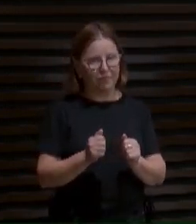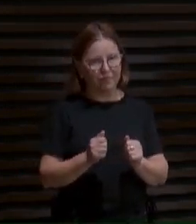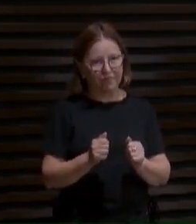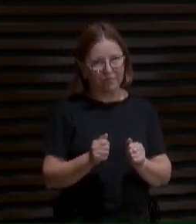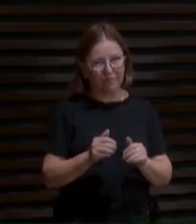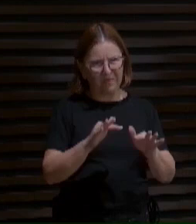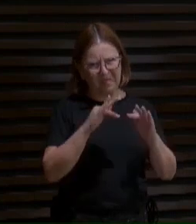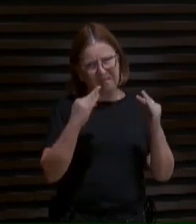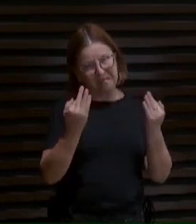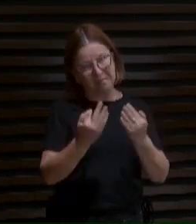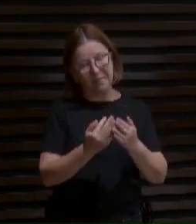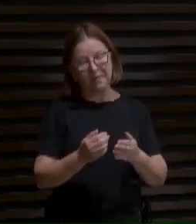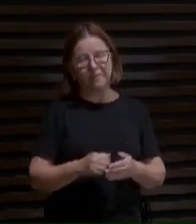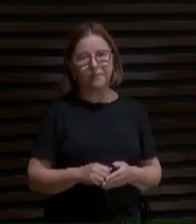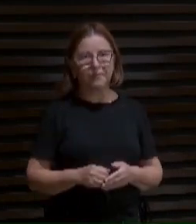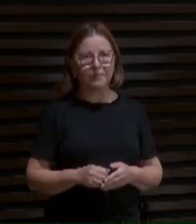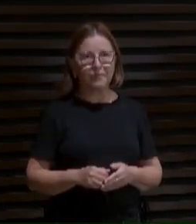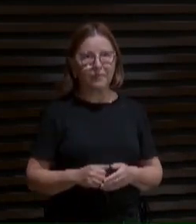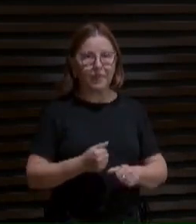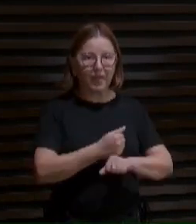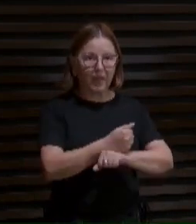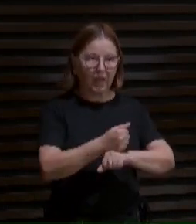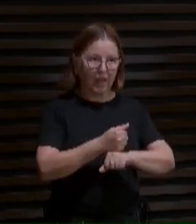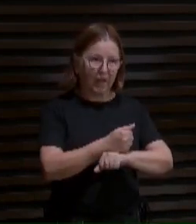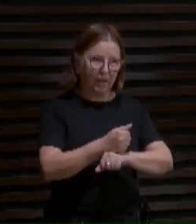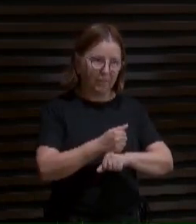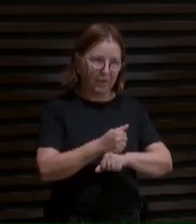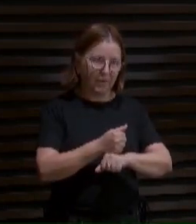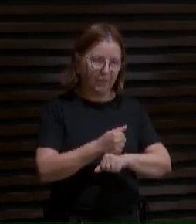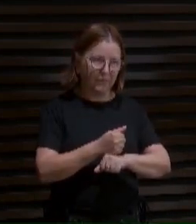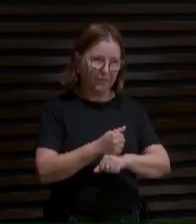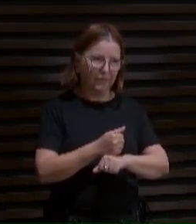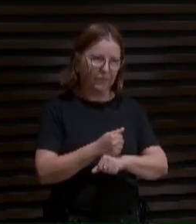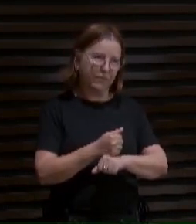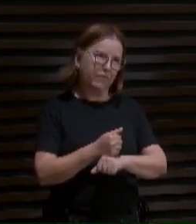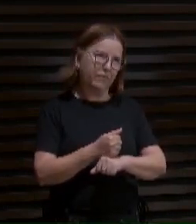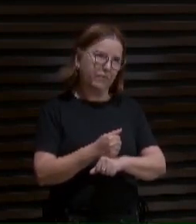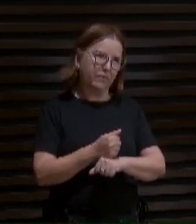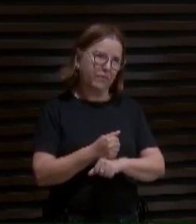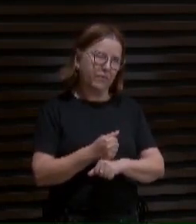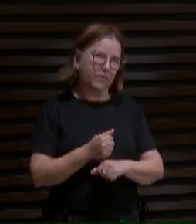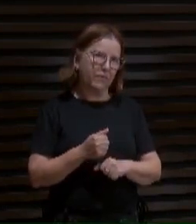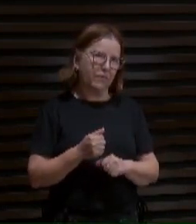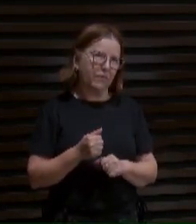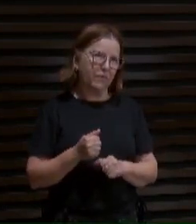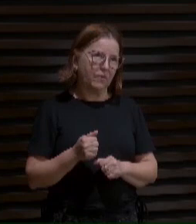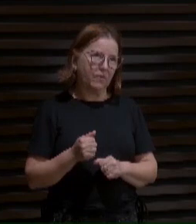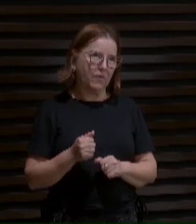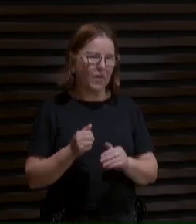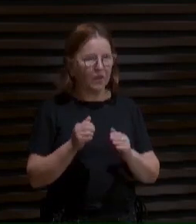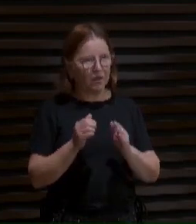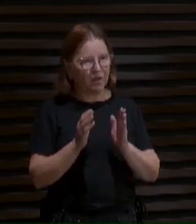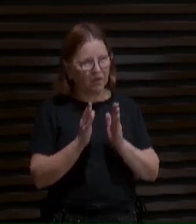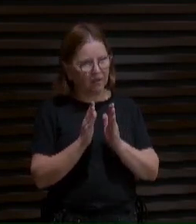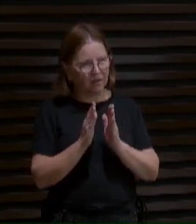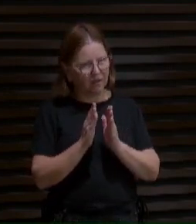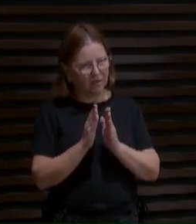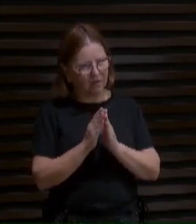E Abraão orou e pediu para tirar o Ló, porque os anjos apareceram e disseram, nós vamos acabar com isso